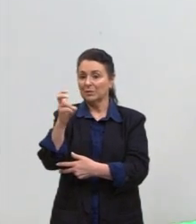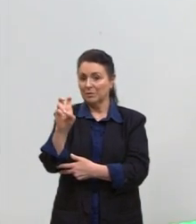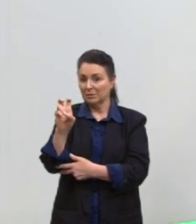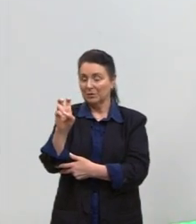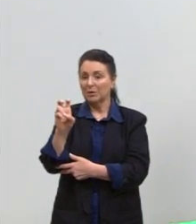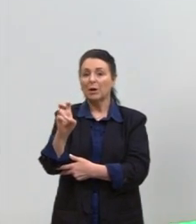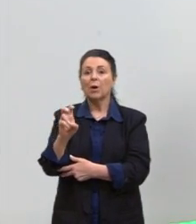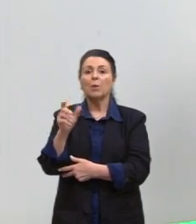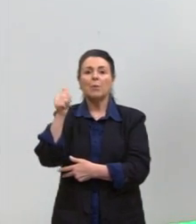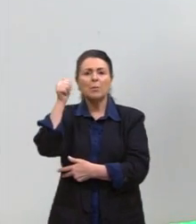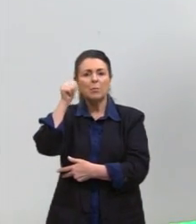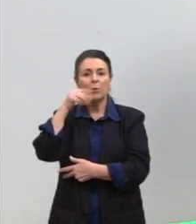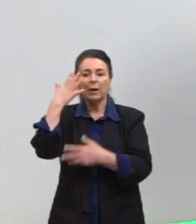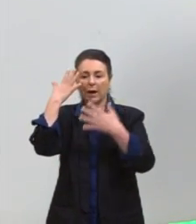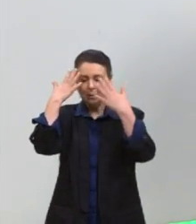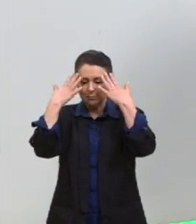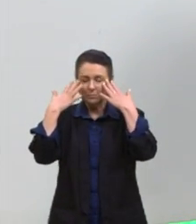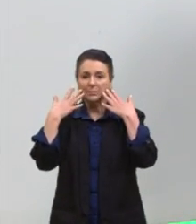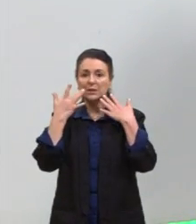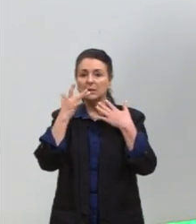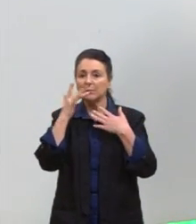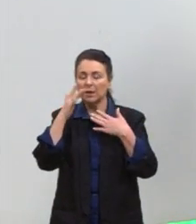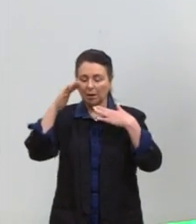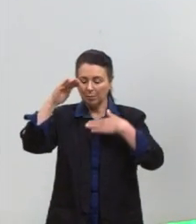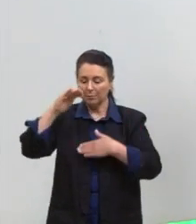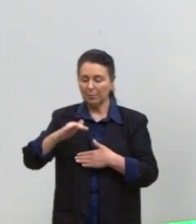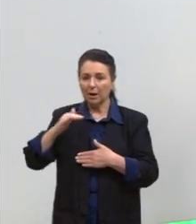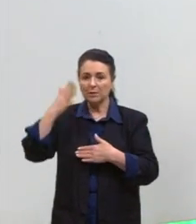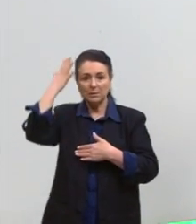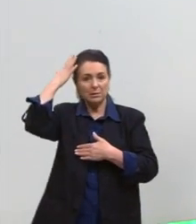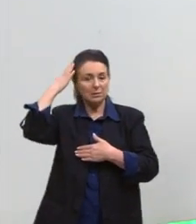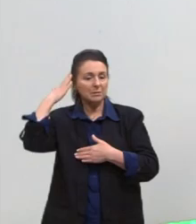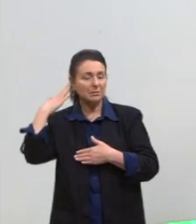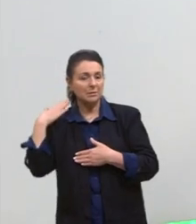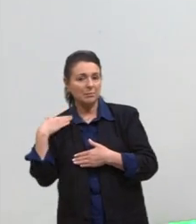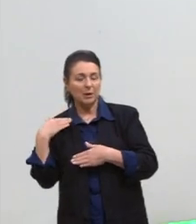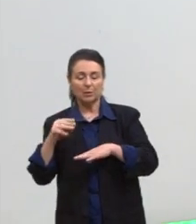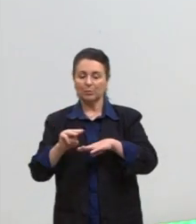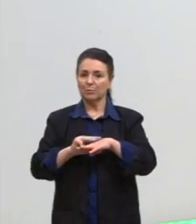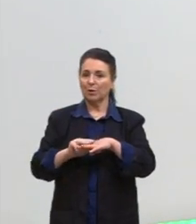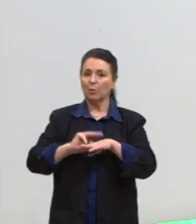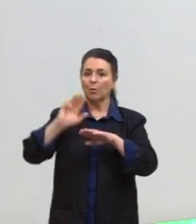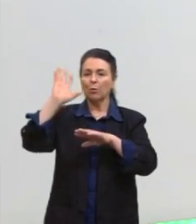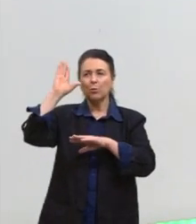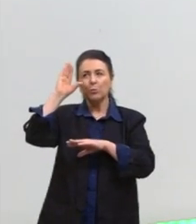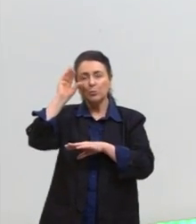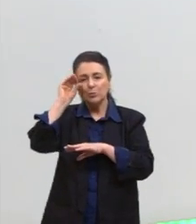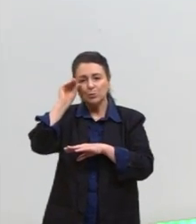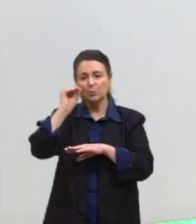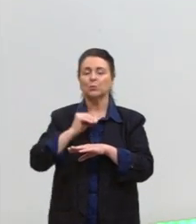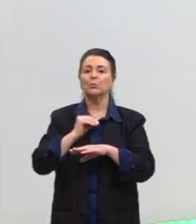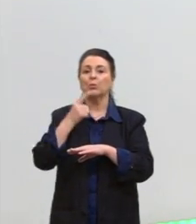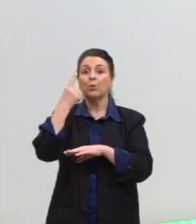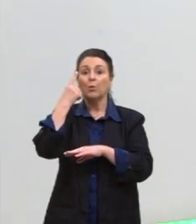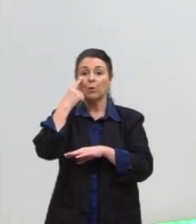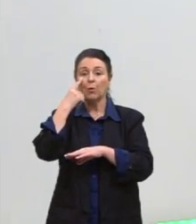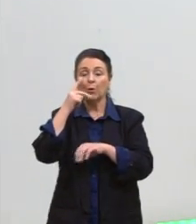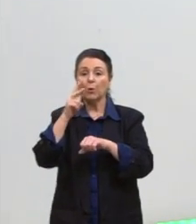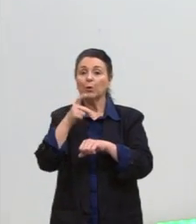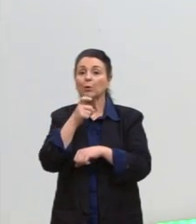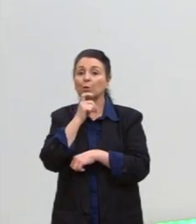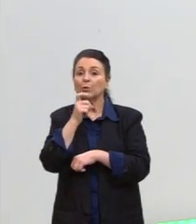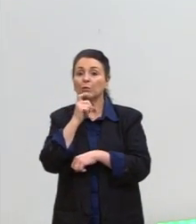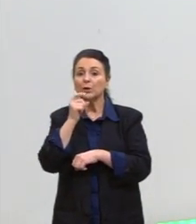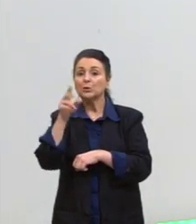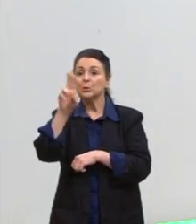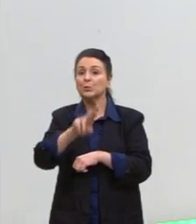sou branca de baixa estatura cabelos castanhos escuros olhos verdes uso óculos também aí